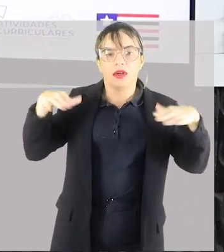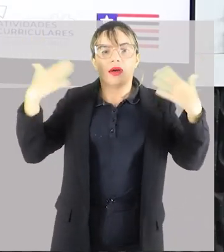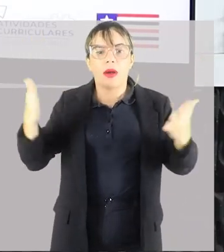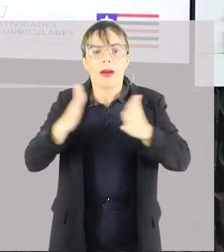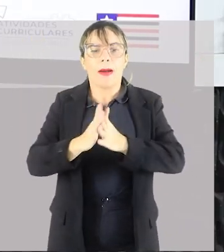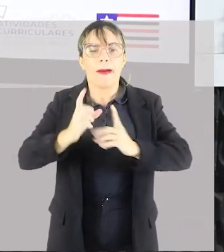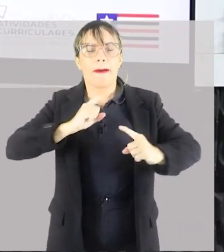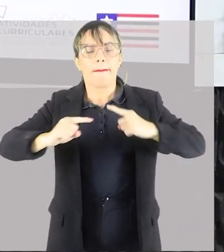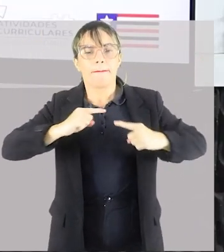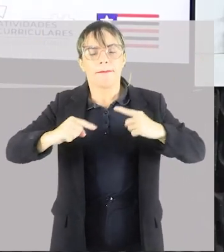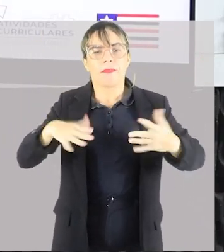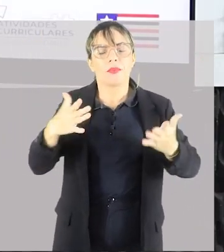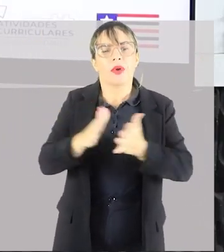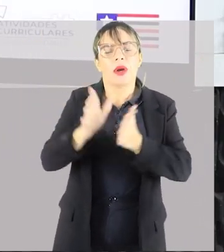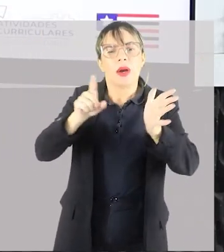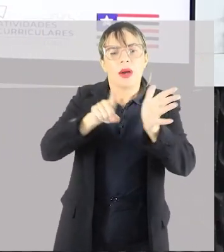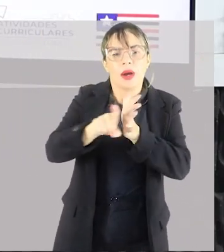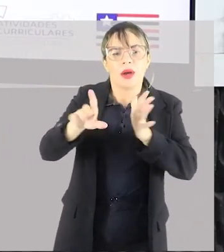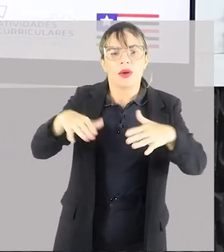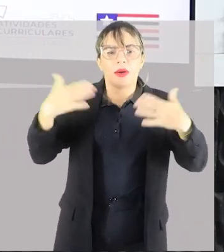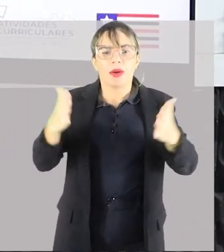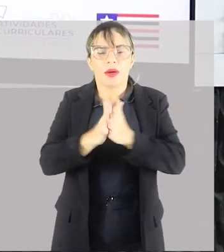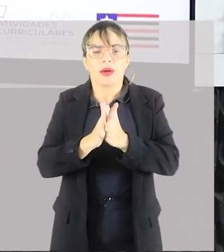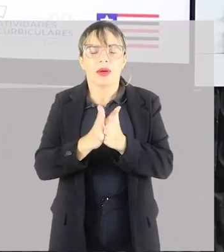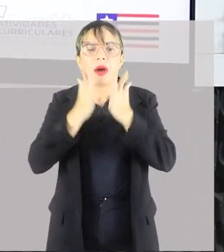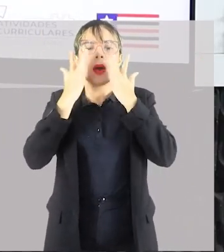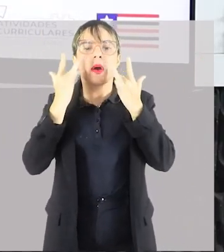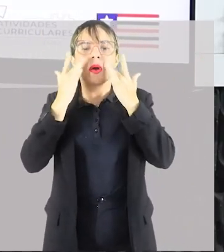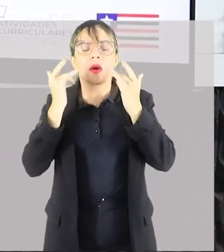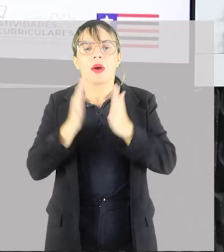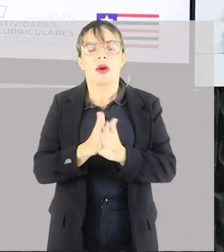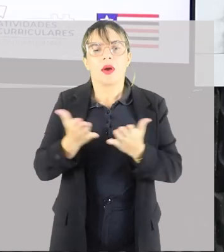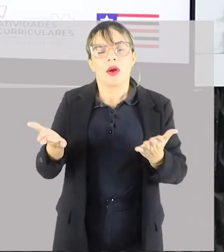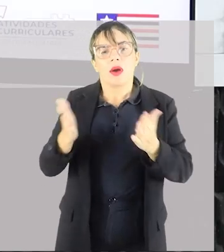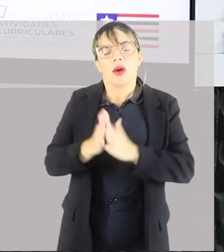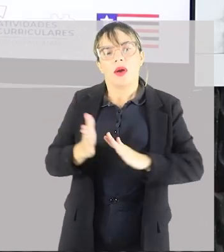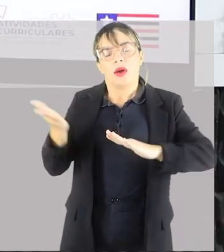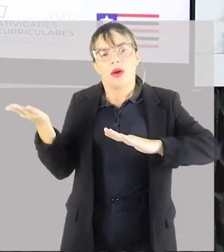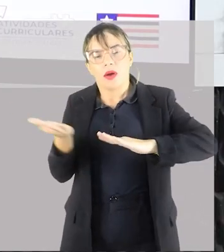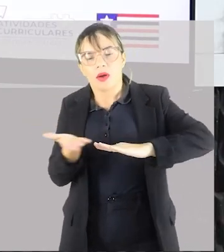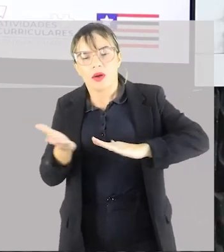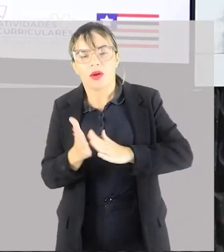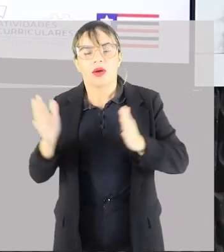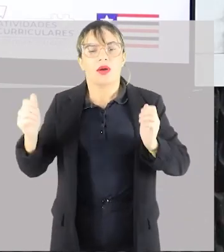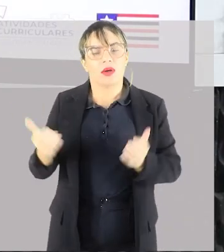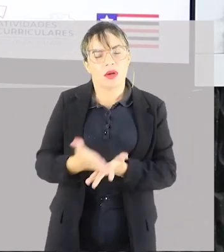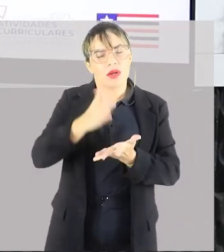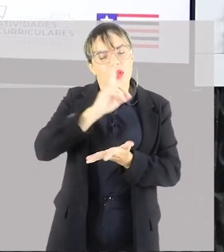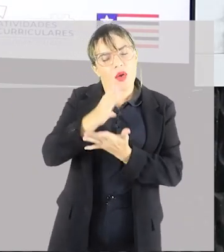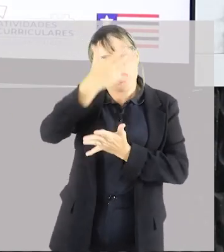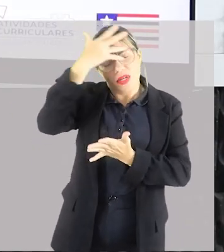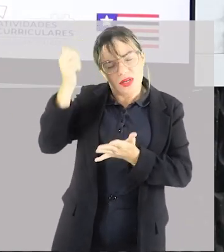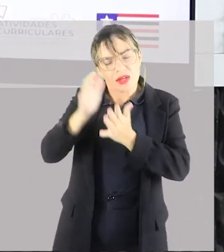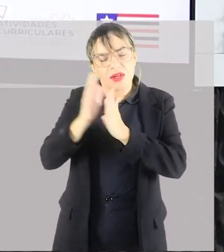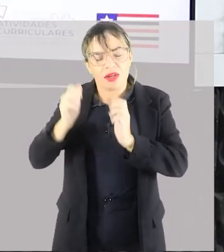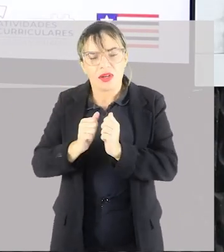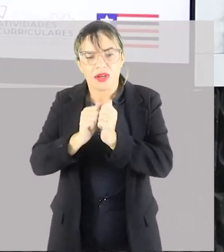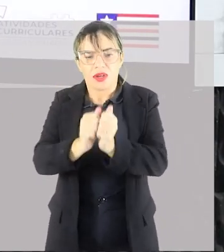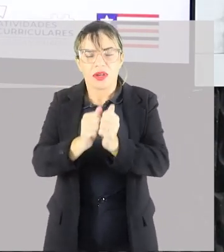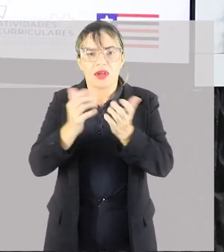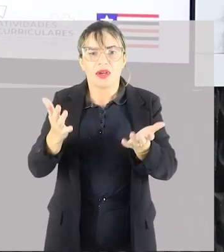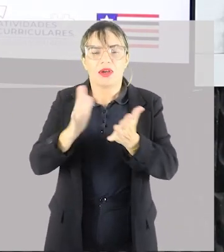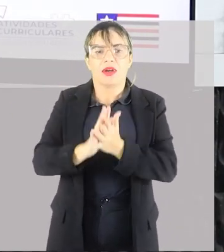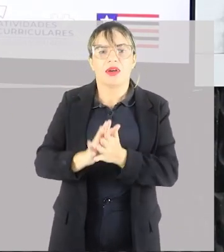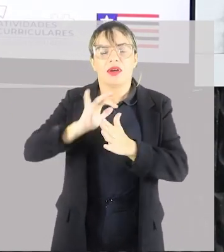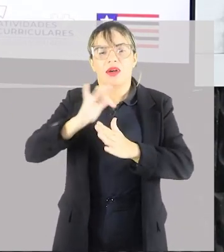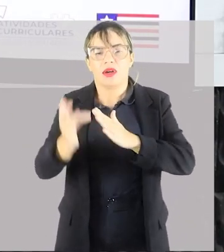para discussão e questionamentos. Arte contemporânea. Mas não esqueçam, sigam a gente lá nas redes sociais, no Instagram